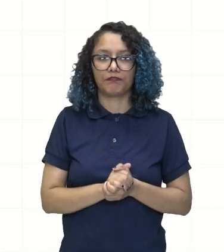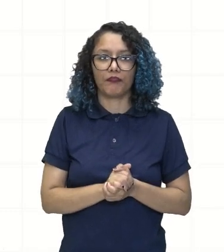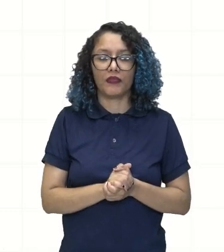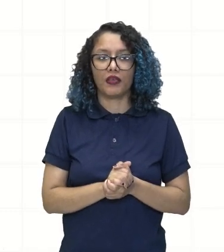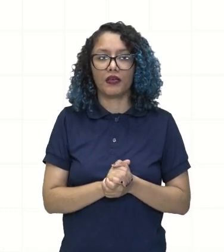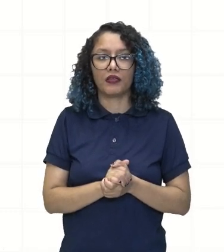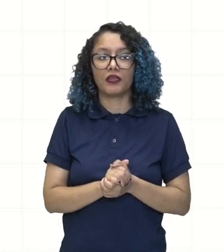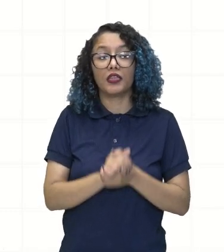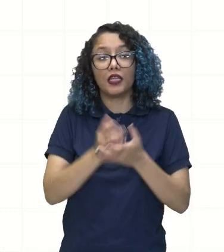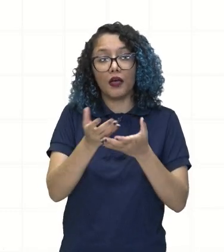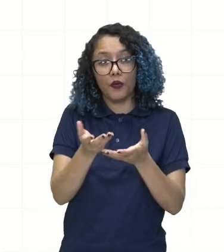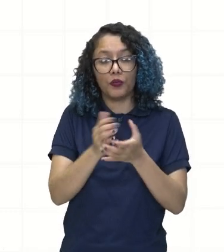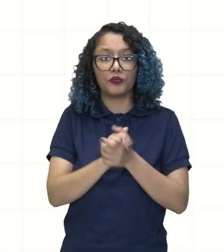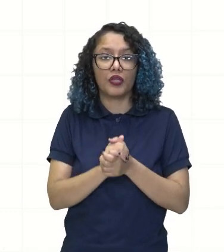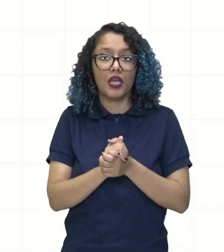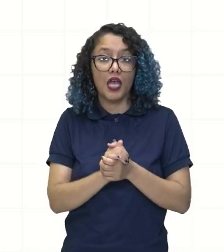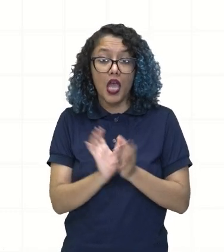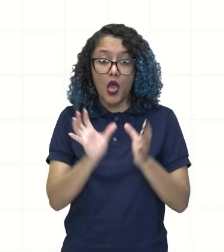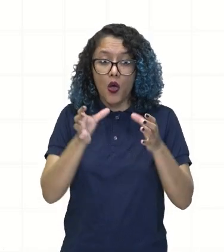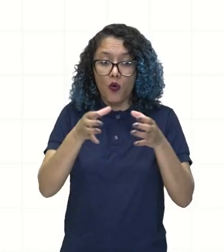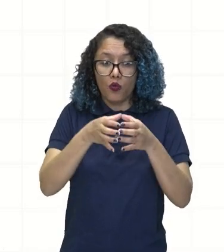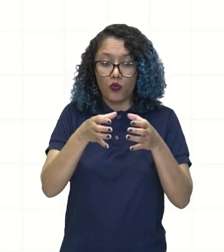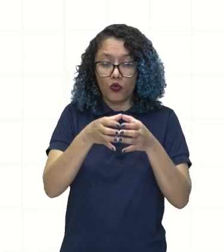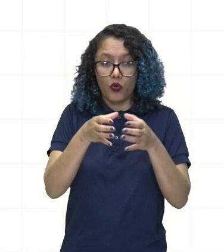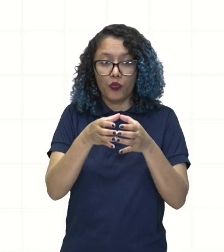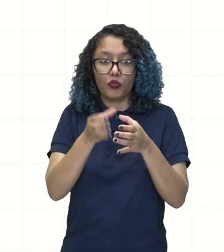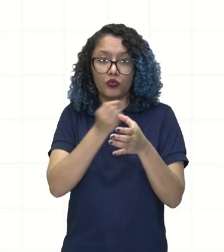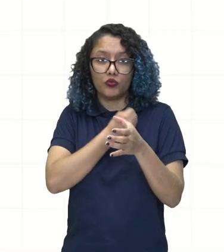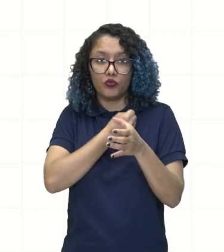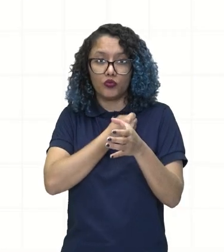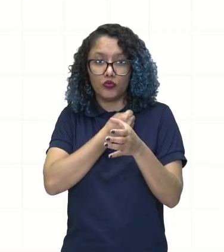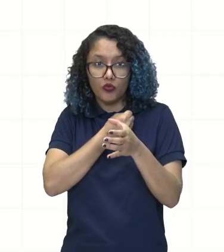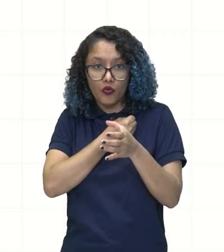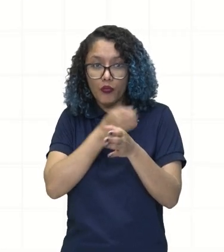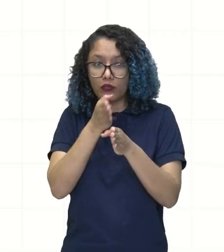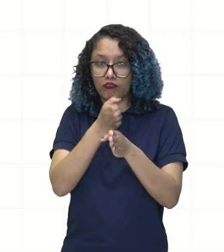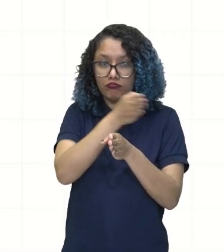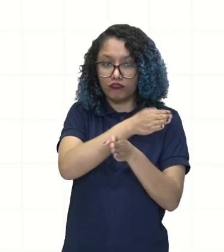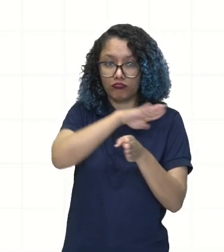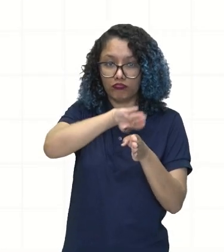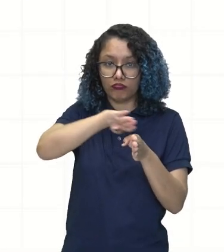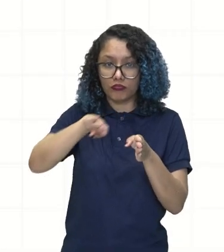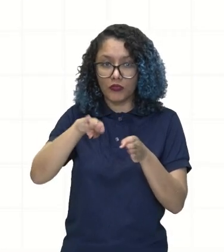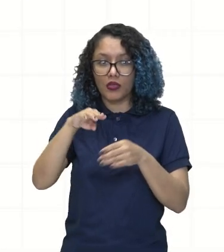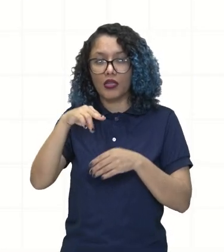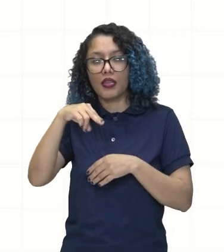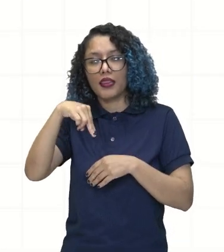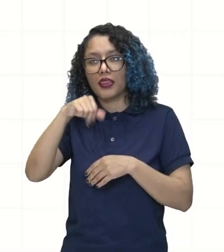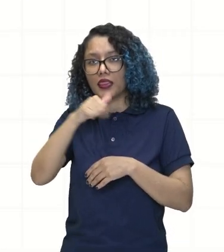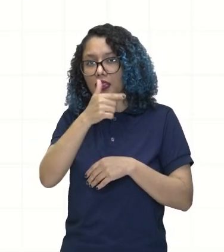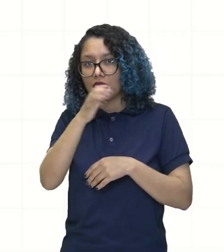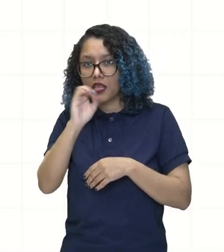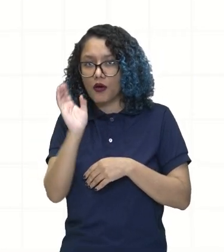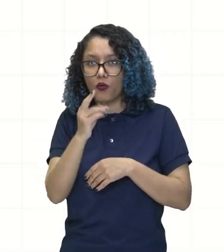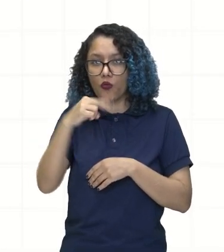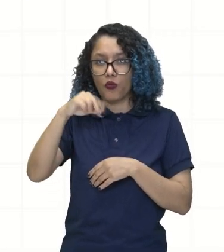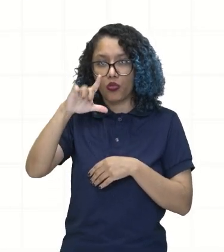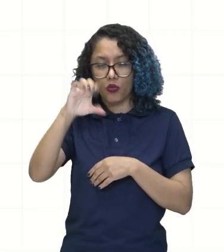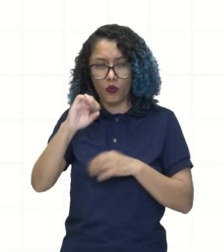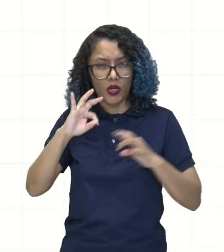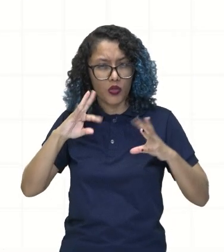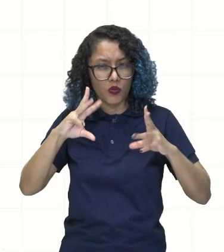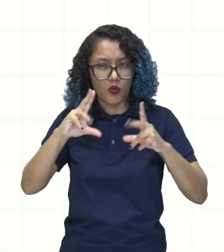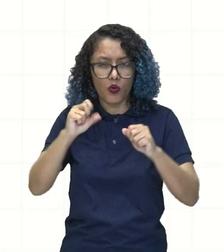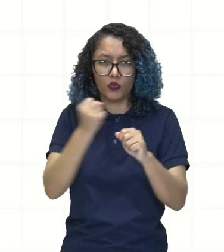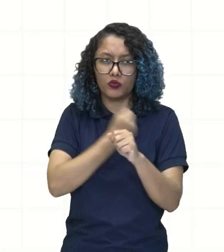ler. É o conjunto dos números inteiros não nulos, ou seja, são todos os números inteiros menos